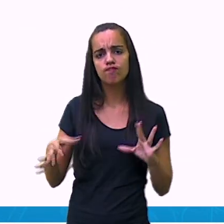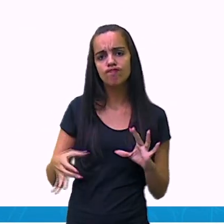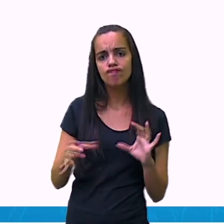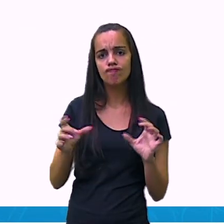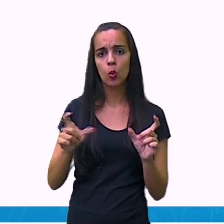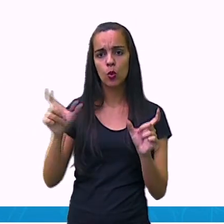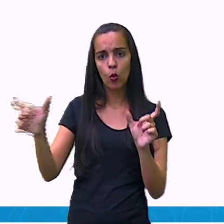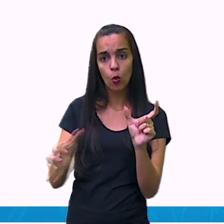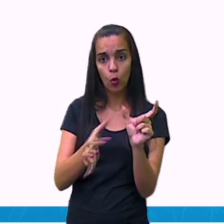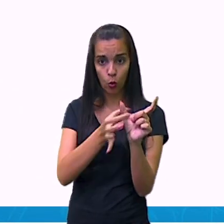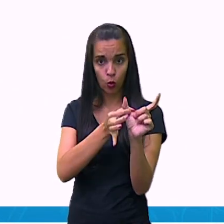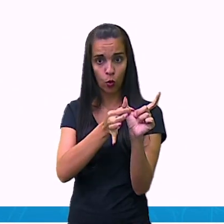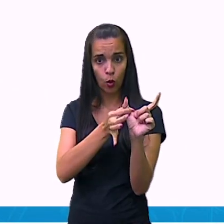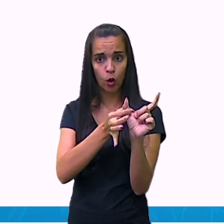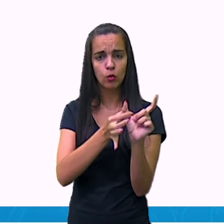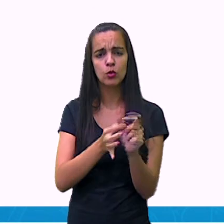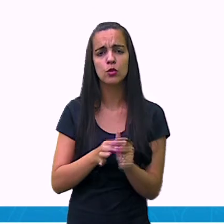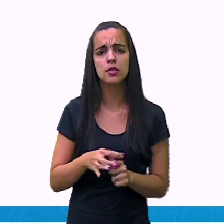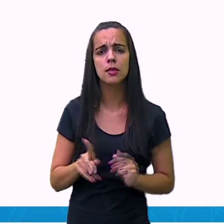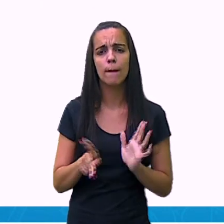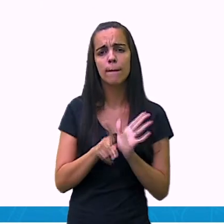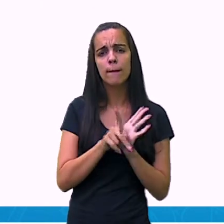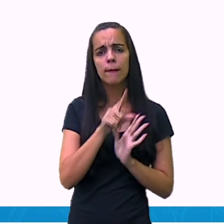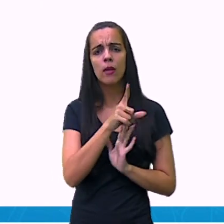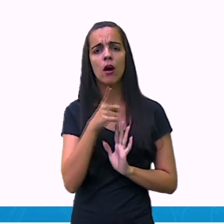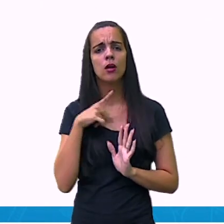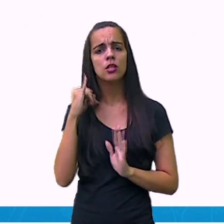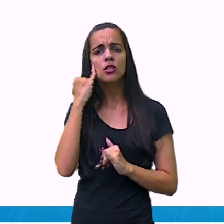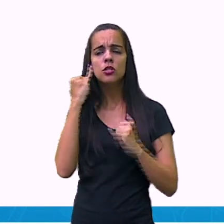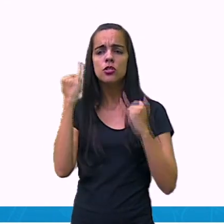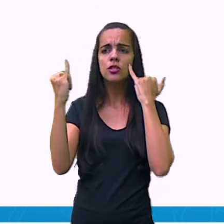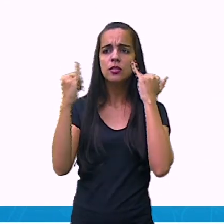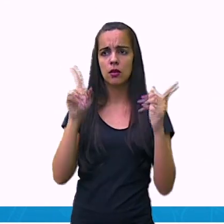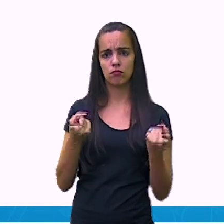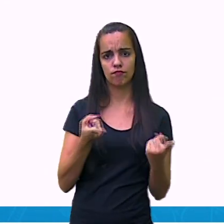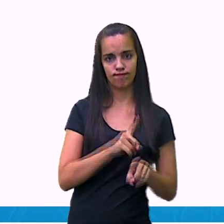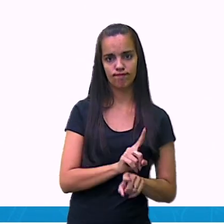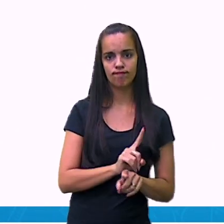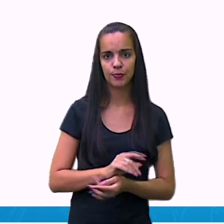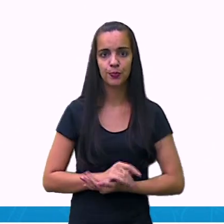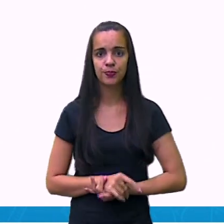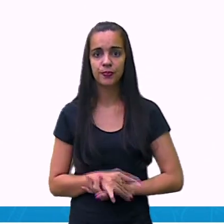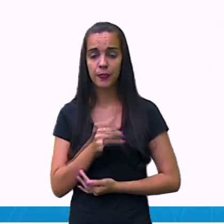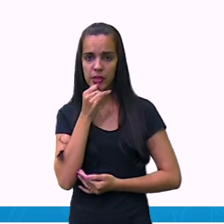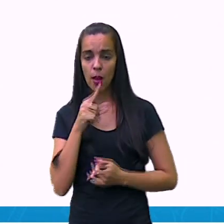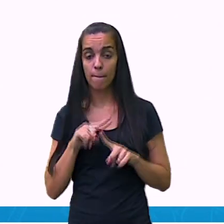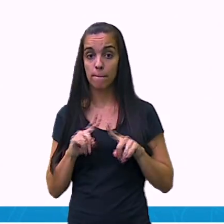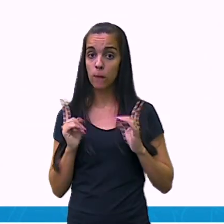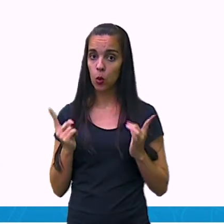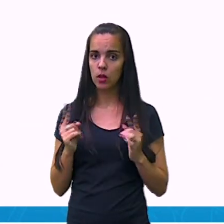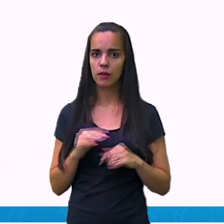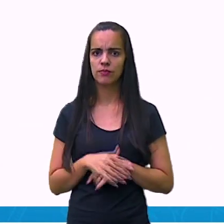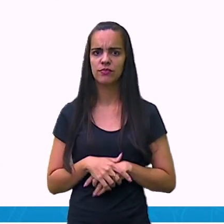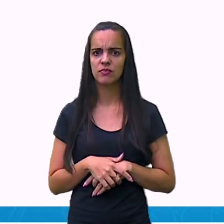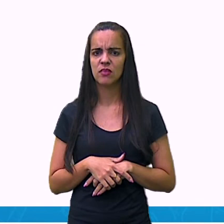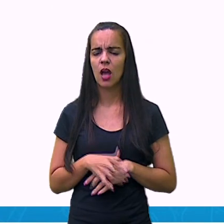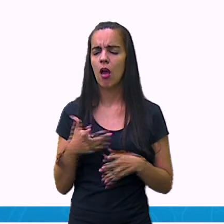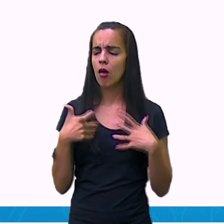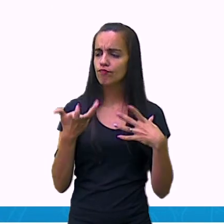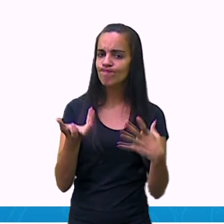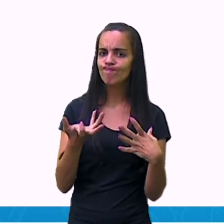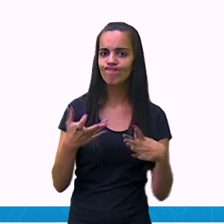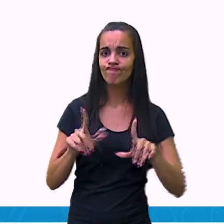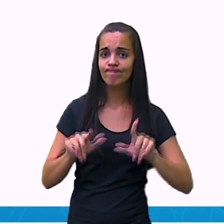conjunção adversativa que dá a ideia de oposição. Porém,